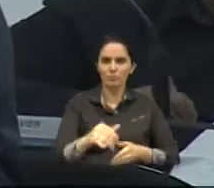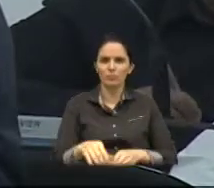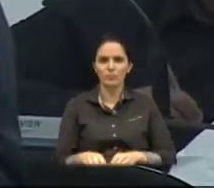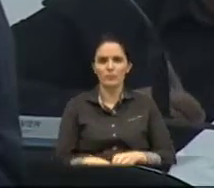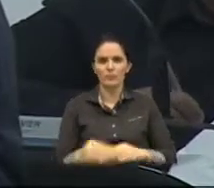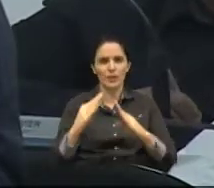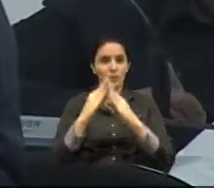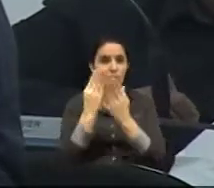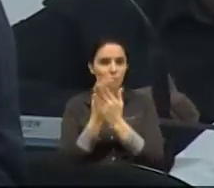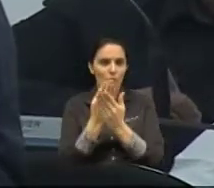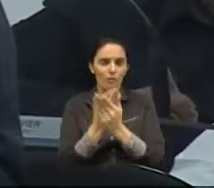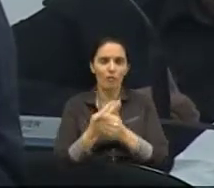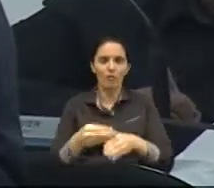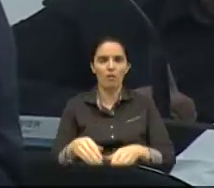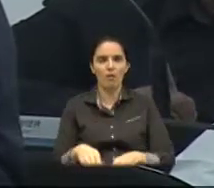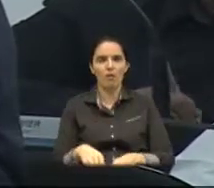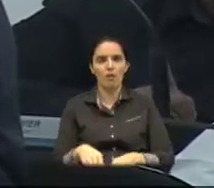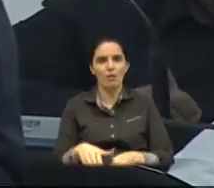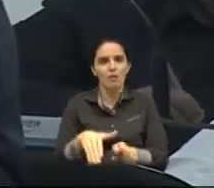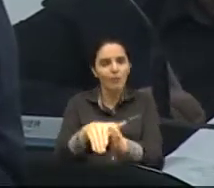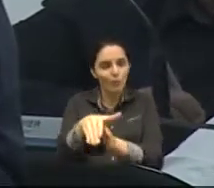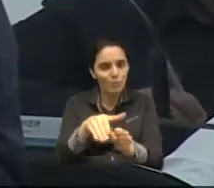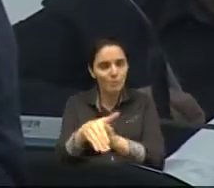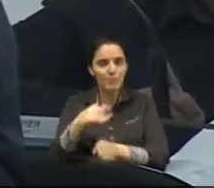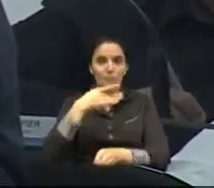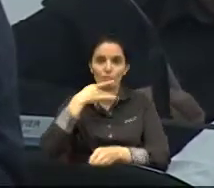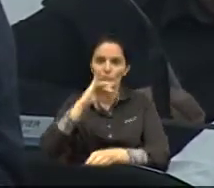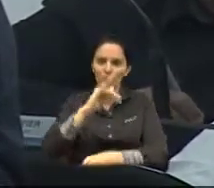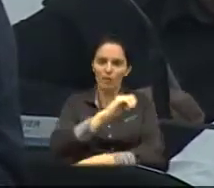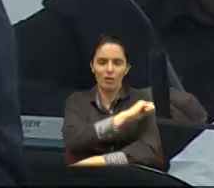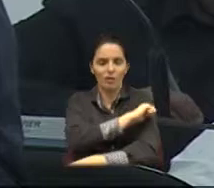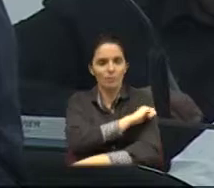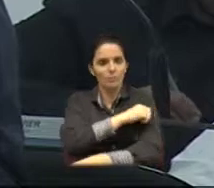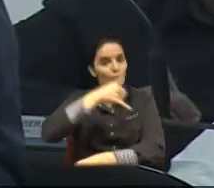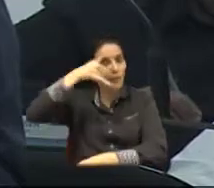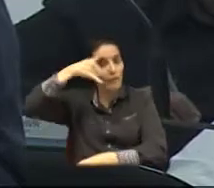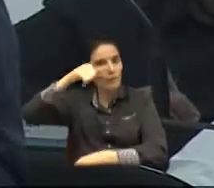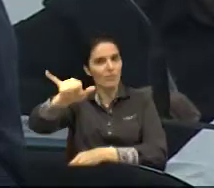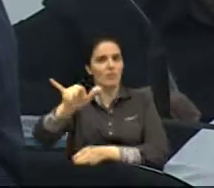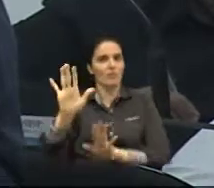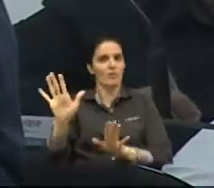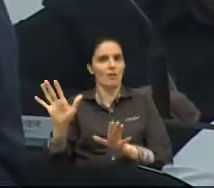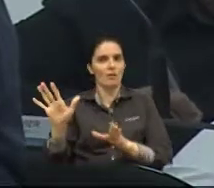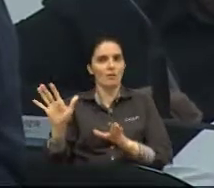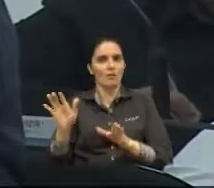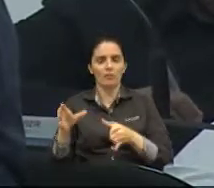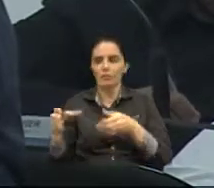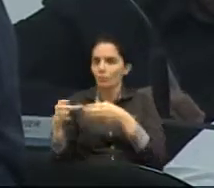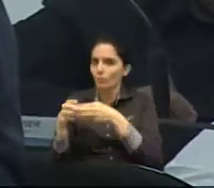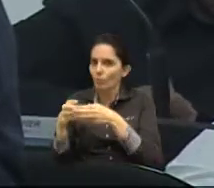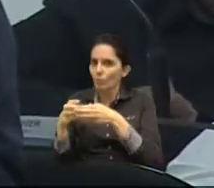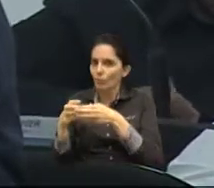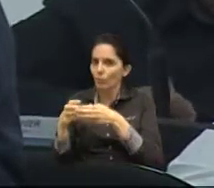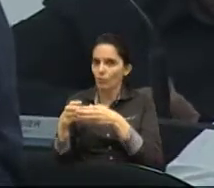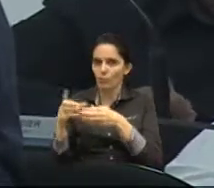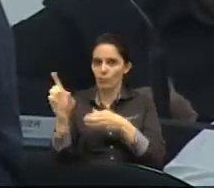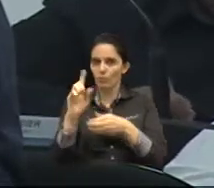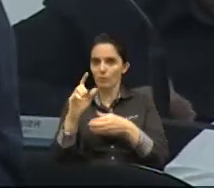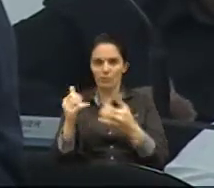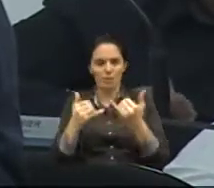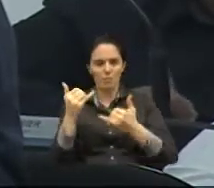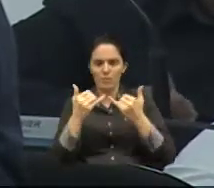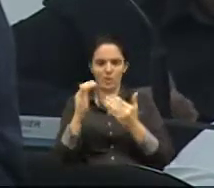essa orientação aos pais, aos alunos, para que evitem, para que não entrem nesse jogo que vem aí